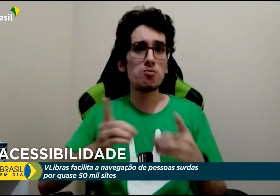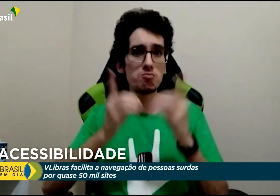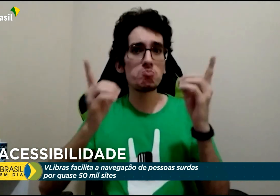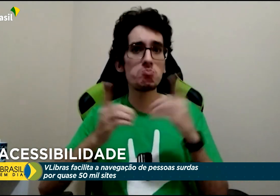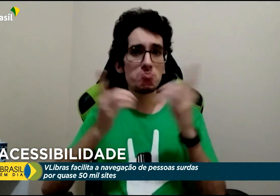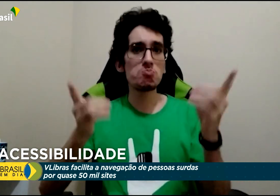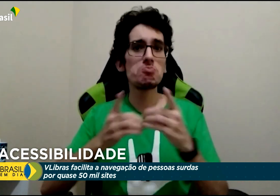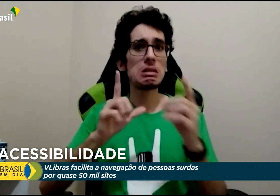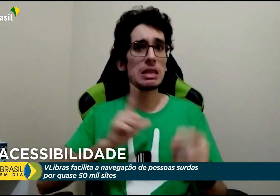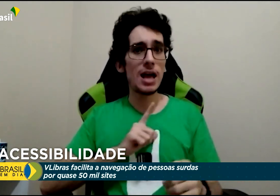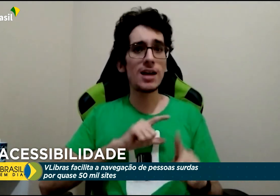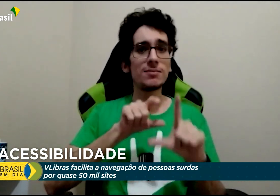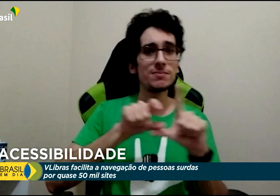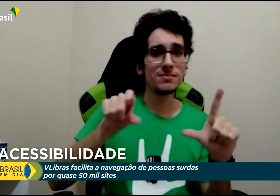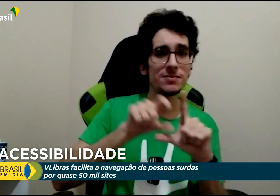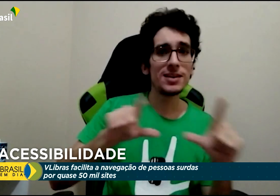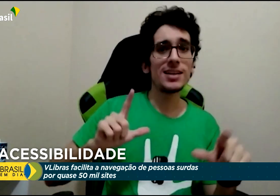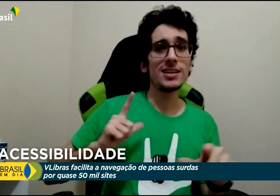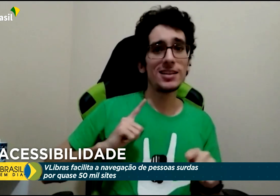janela de intérprete.